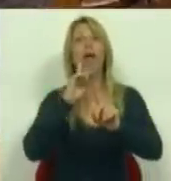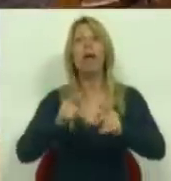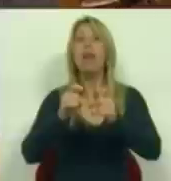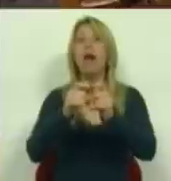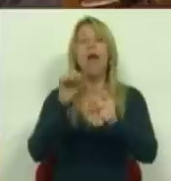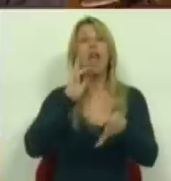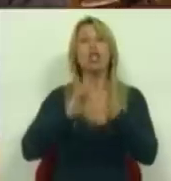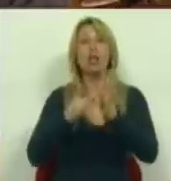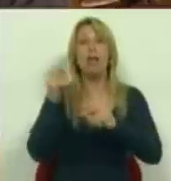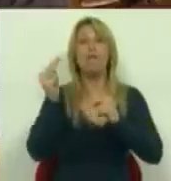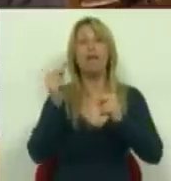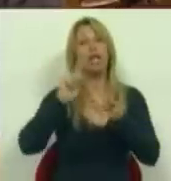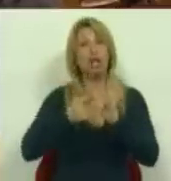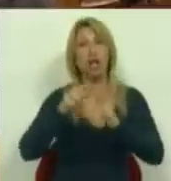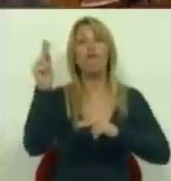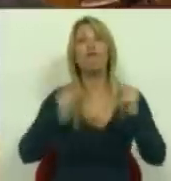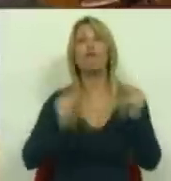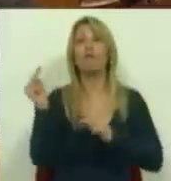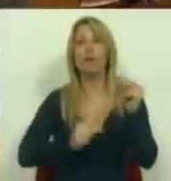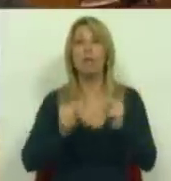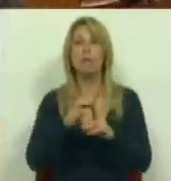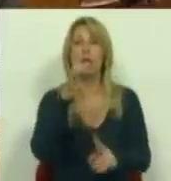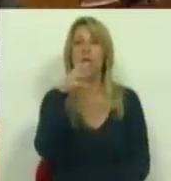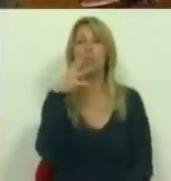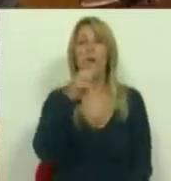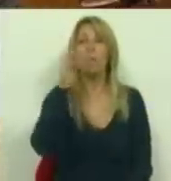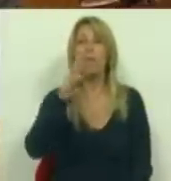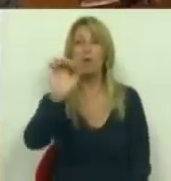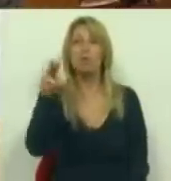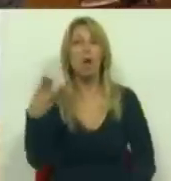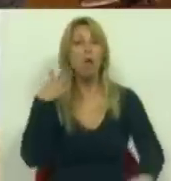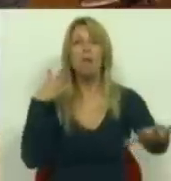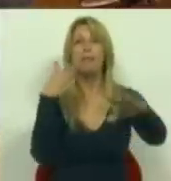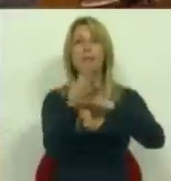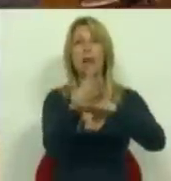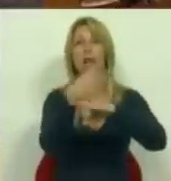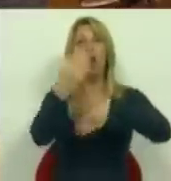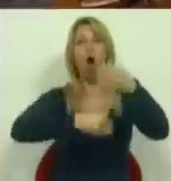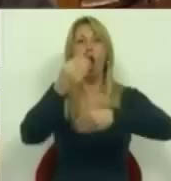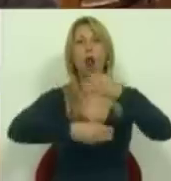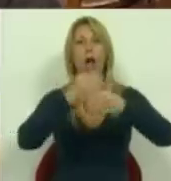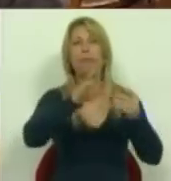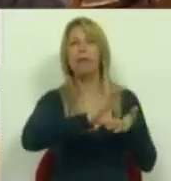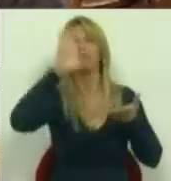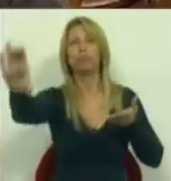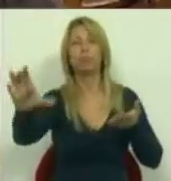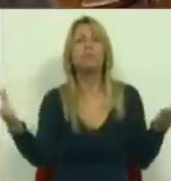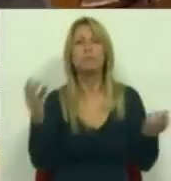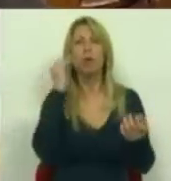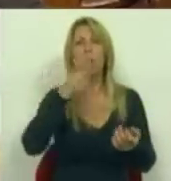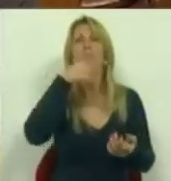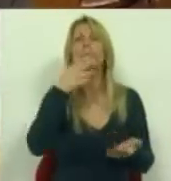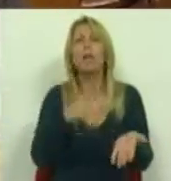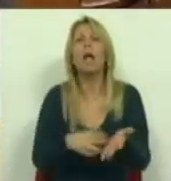financeira, dos quais mais de 6.000 milhões de euros foram direitinhos para a Holanda. Como se explica esta